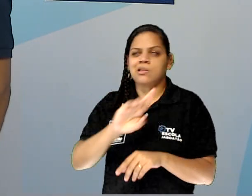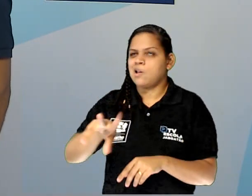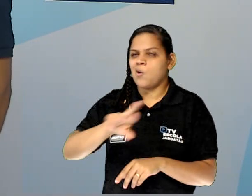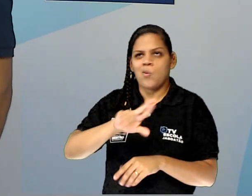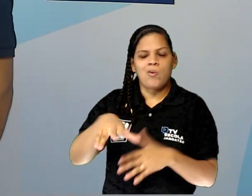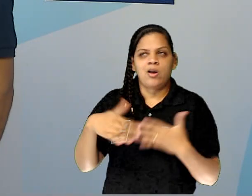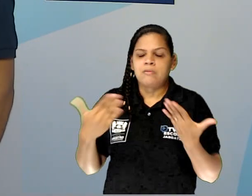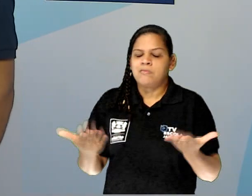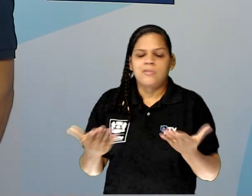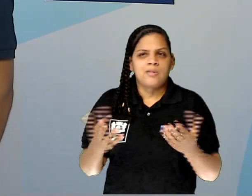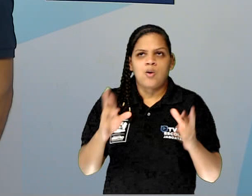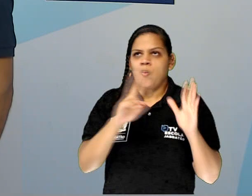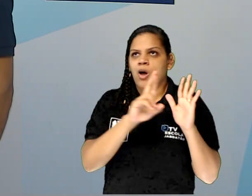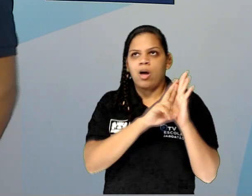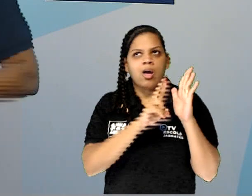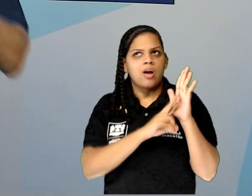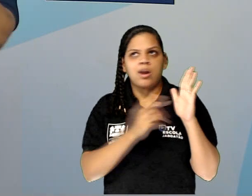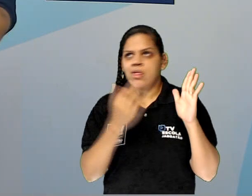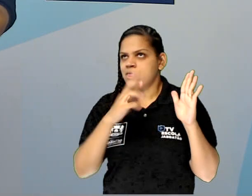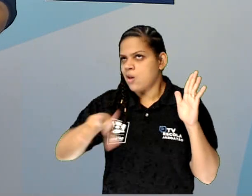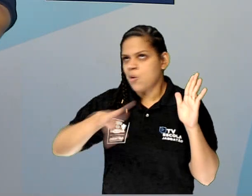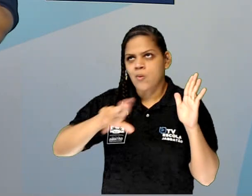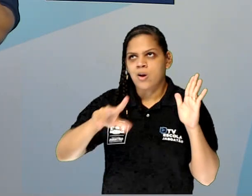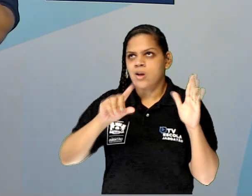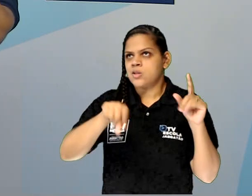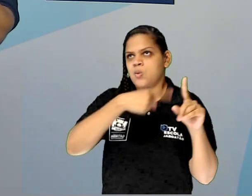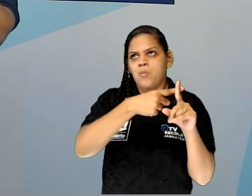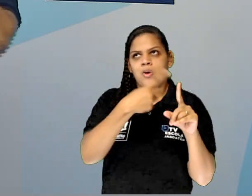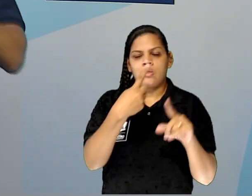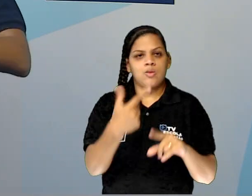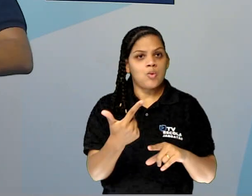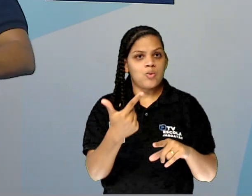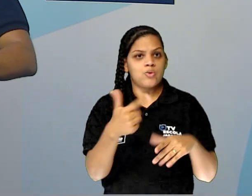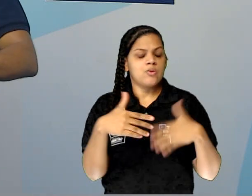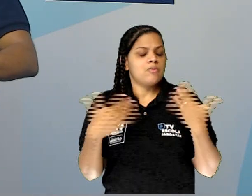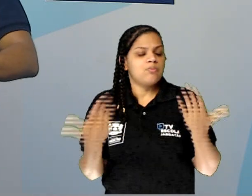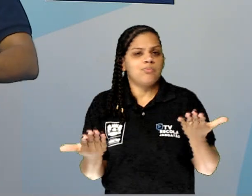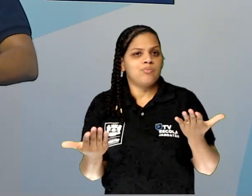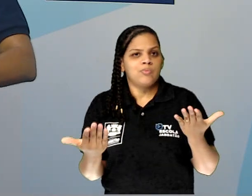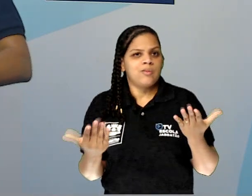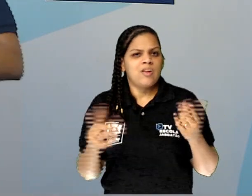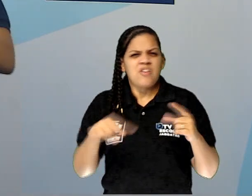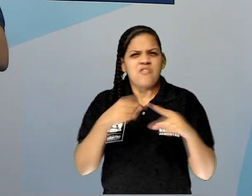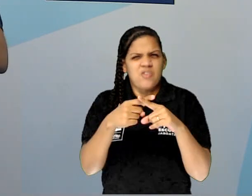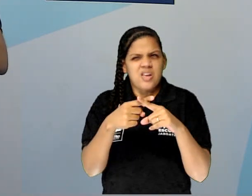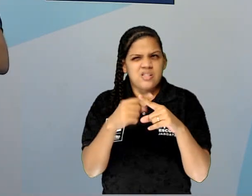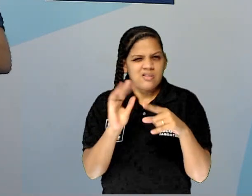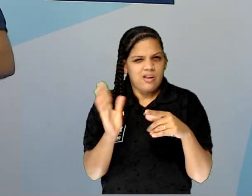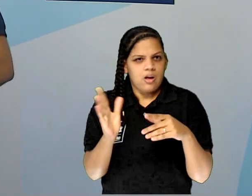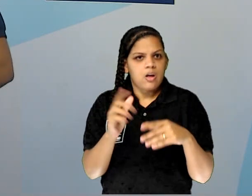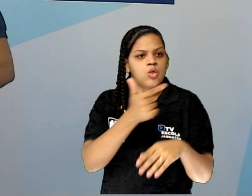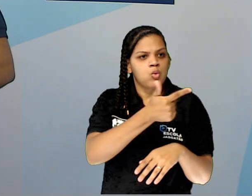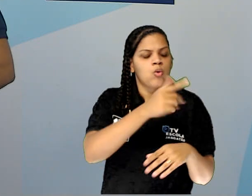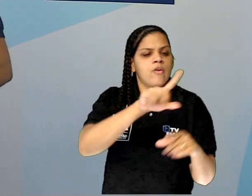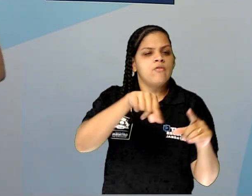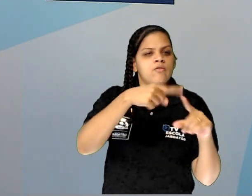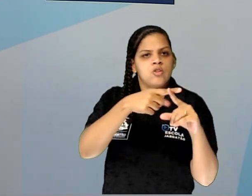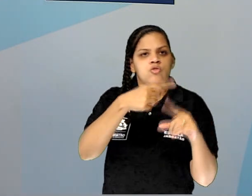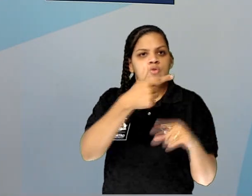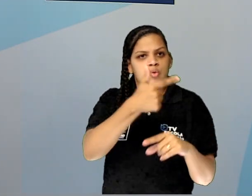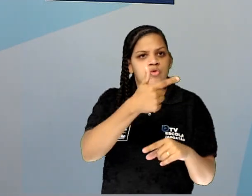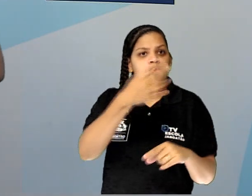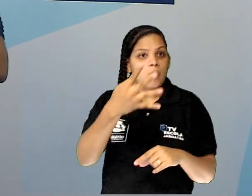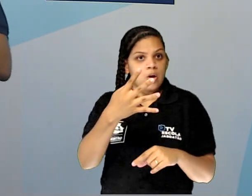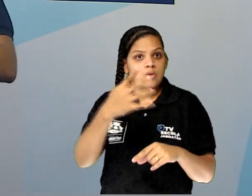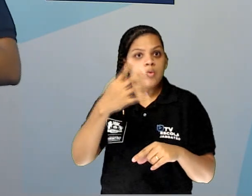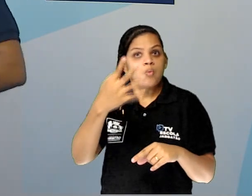regra não é somar 2. Rapaz, será que é vezes? Tem que ter uma regra. 2 vezes 2, 4. 4